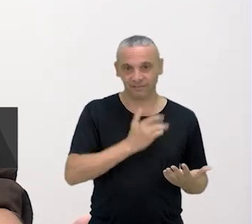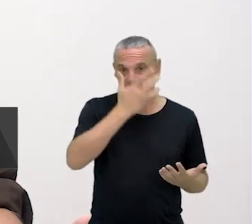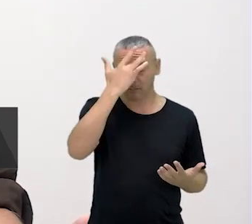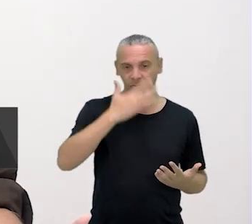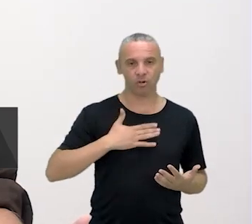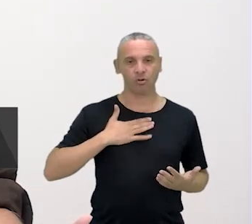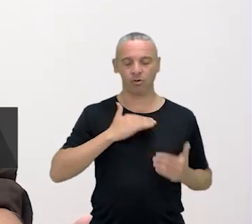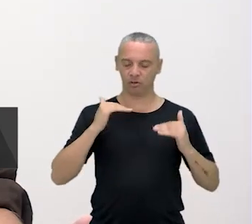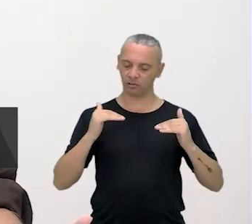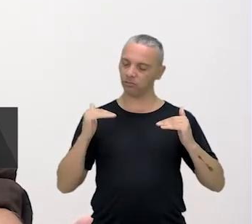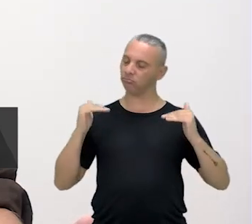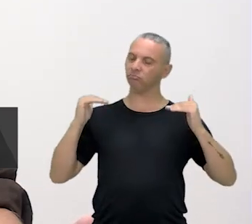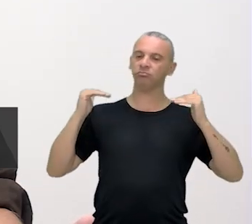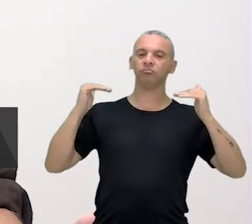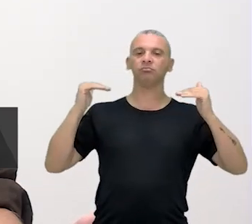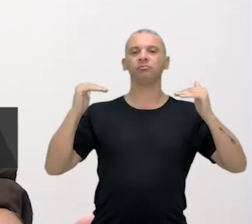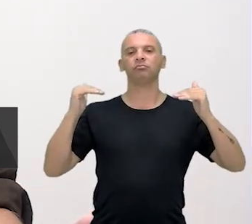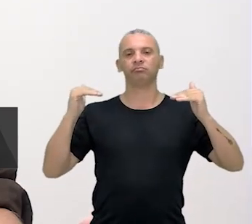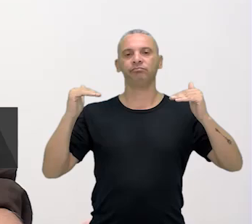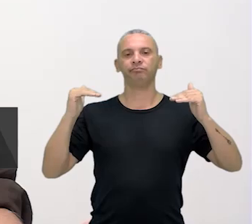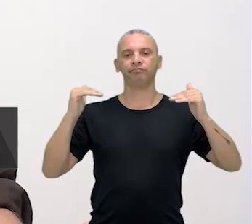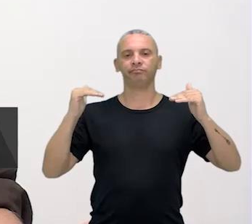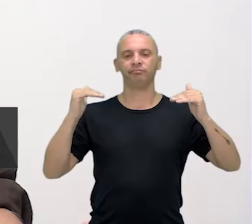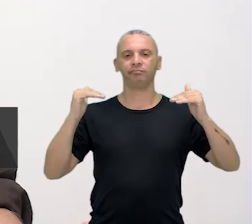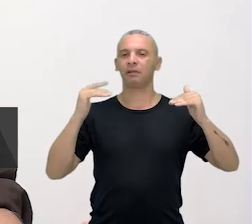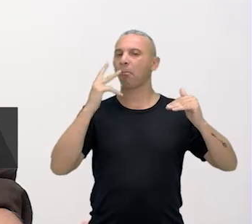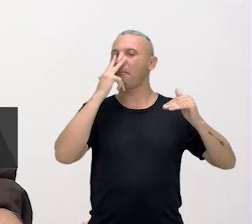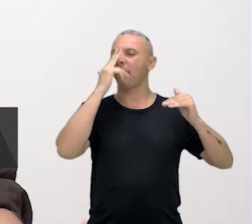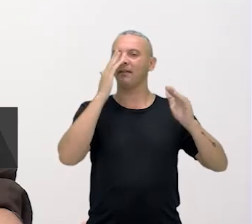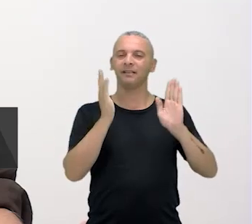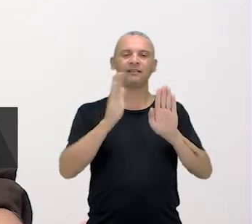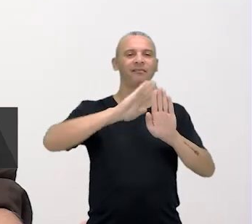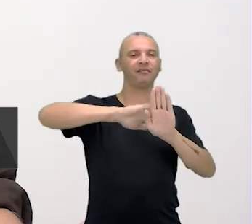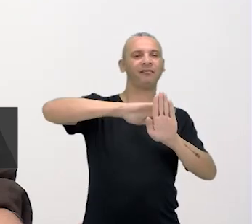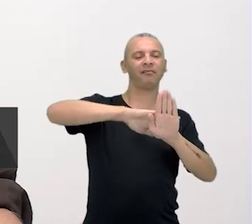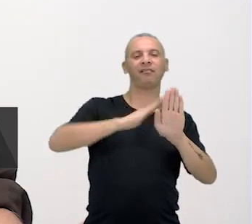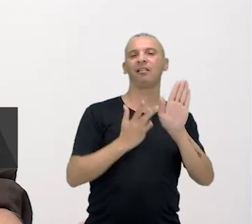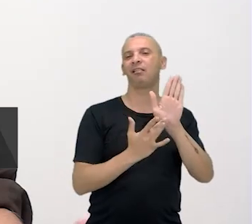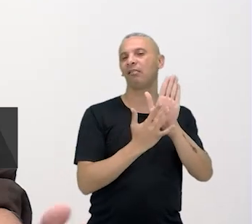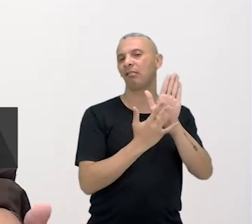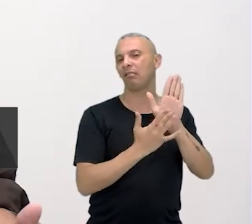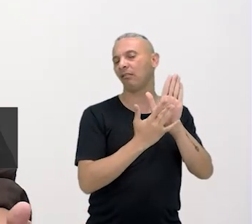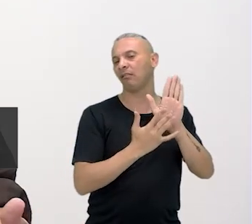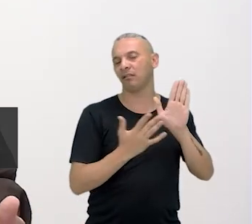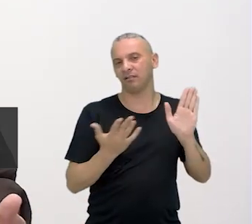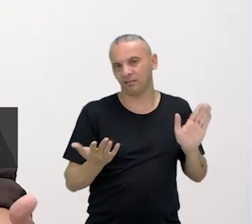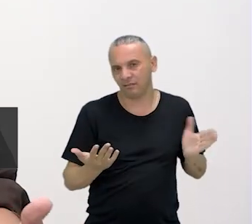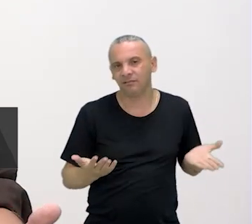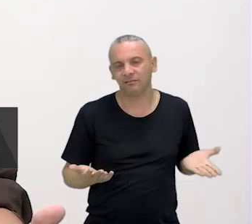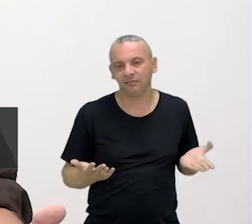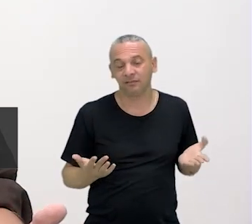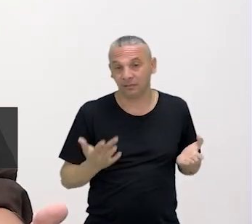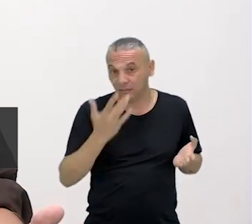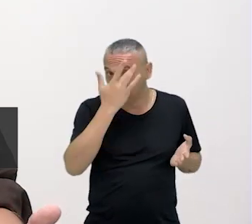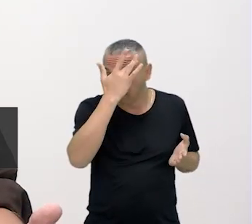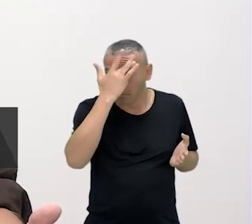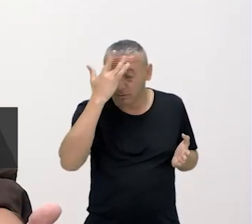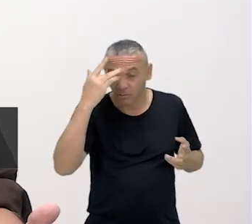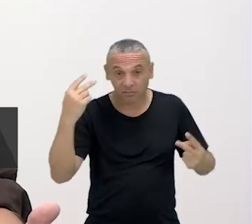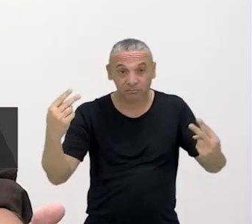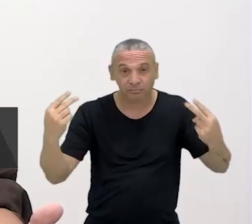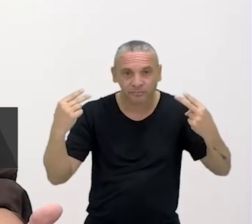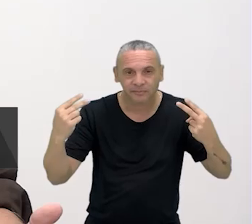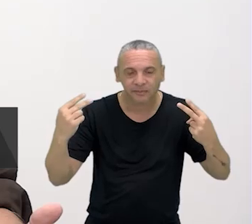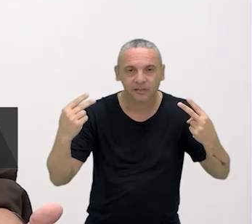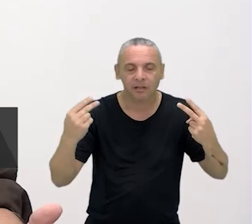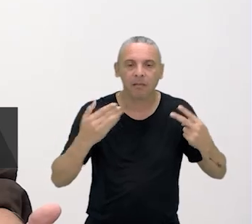poder. As pessoas comuns vivem de aparência. As pessoas comuns, elas deixam claro que